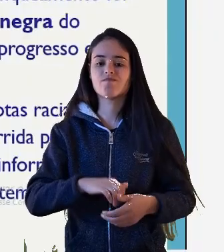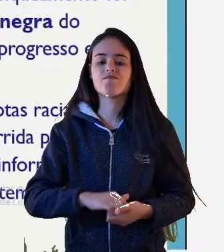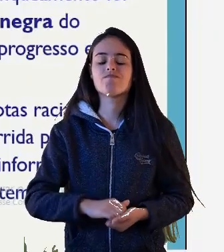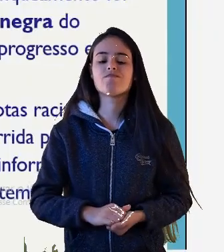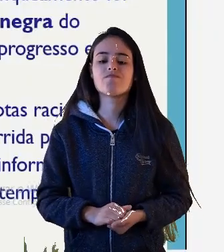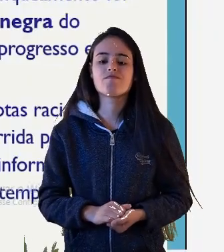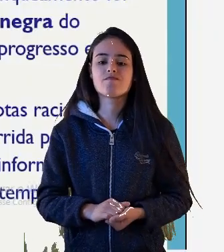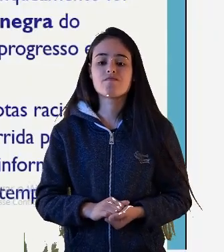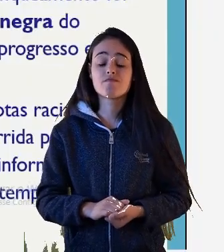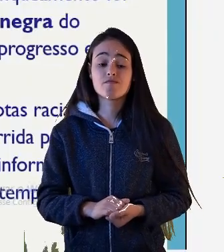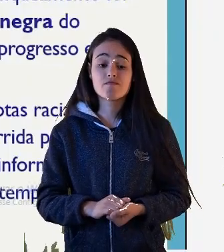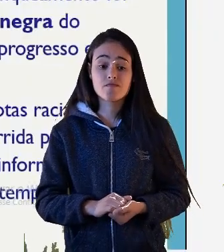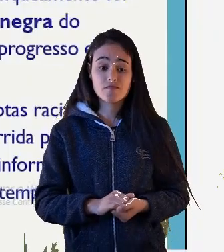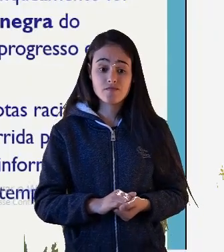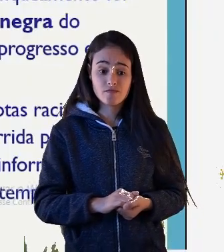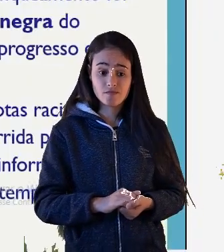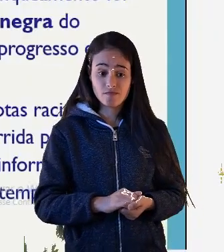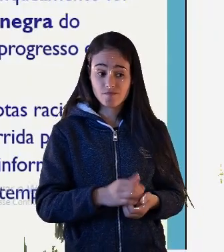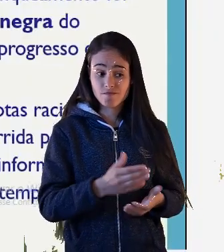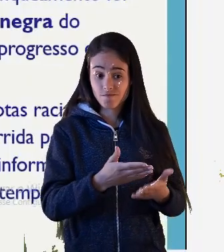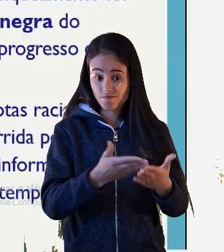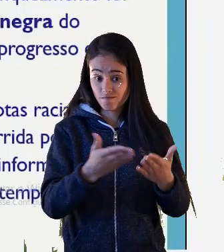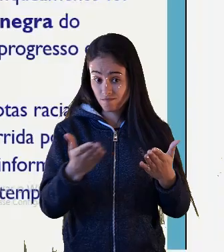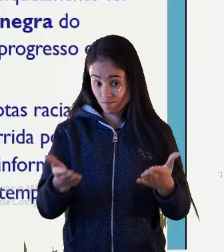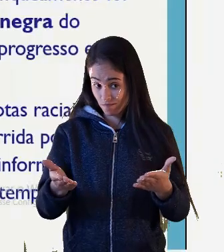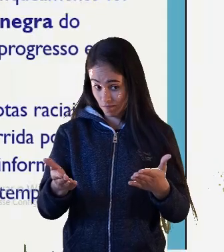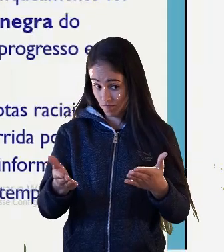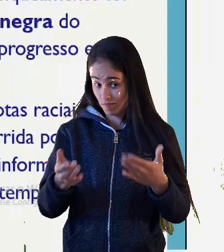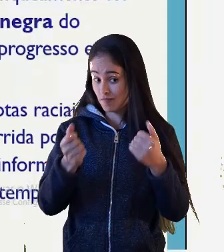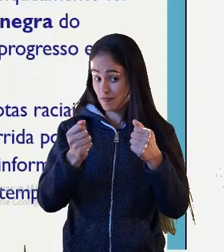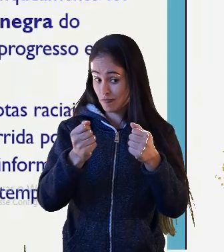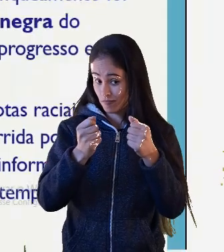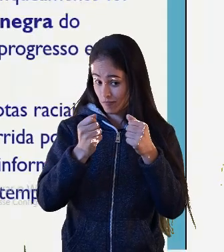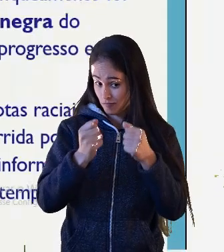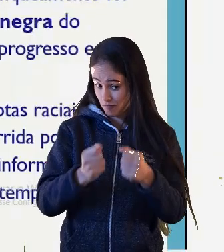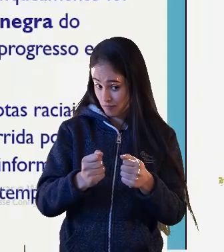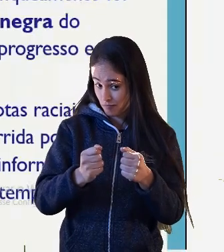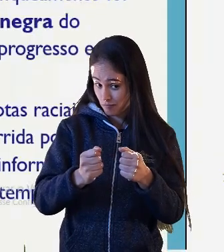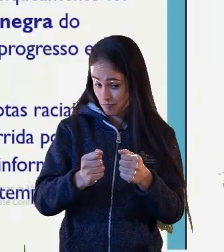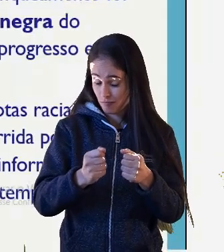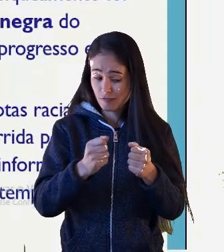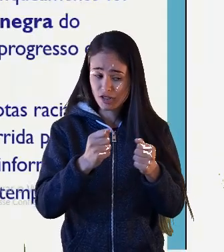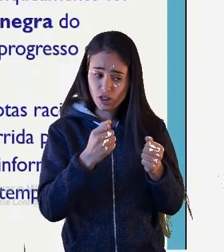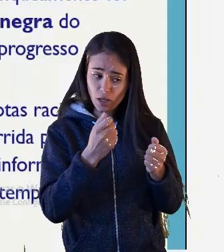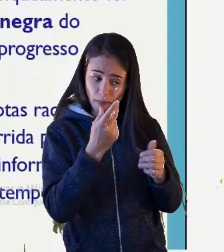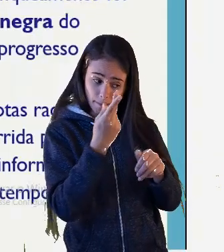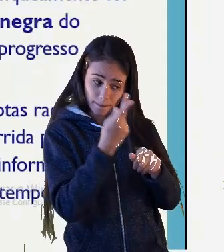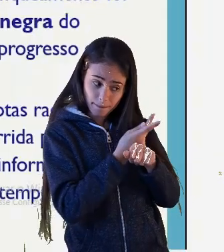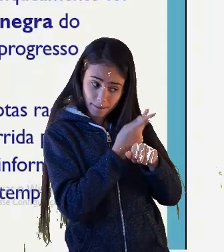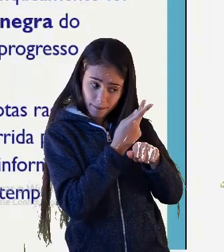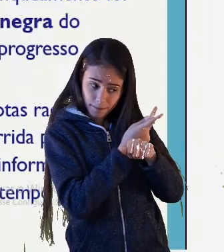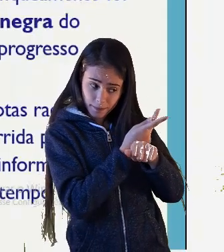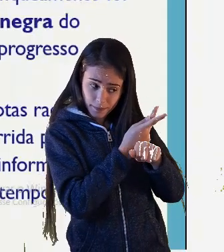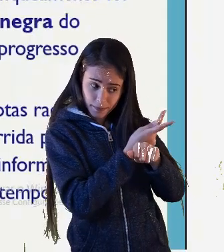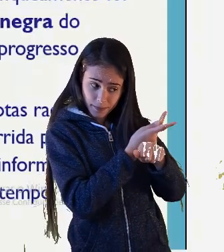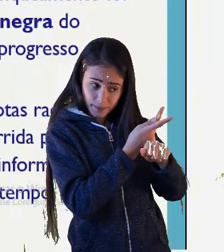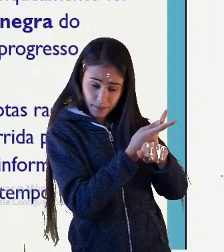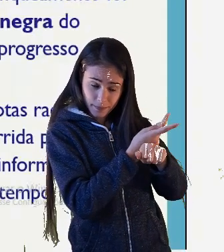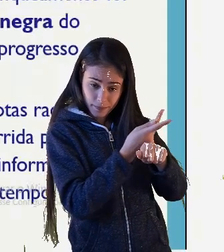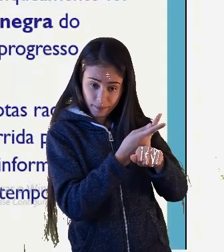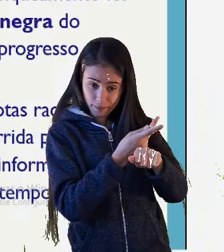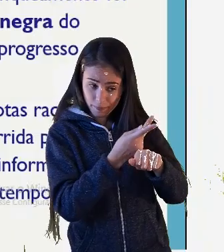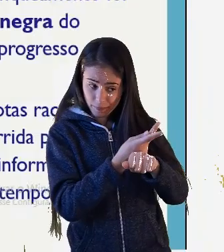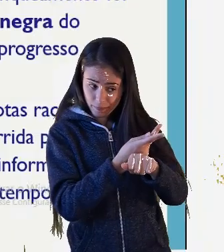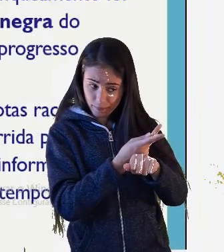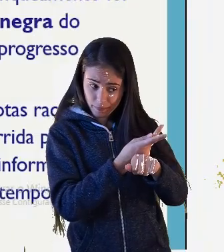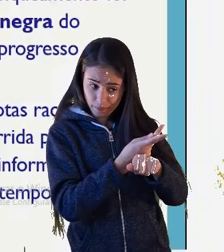né, esse privilégio aí do colono europeu, ele é um obstáculo que a gente ainda tem,